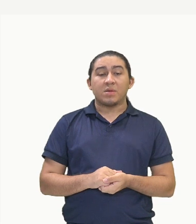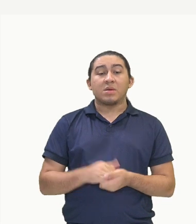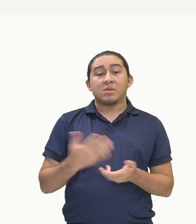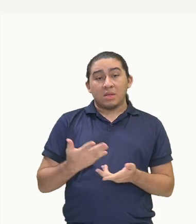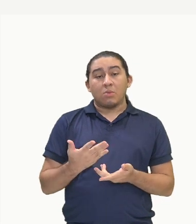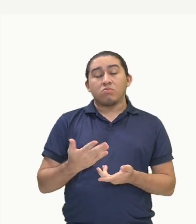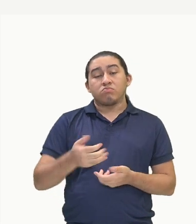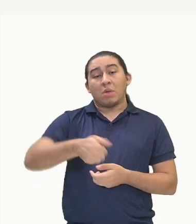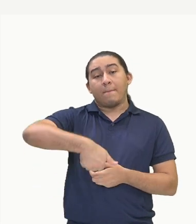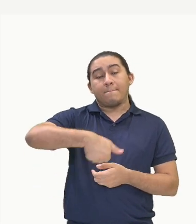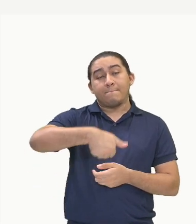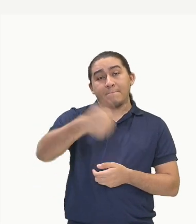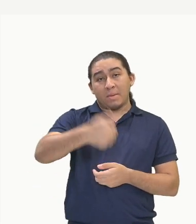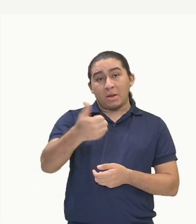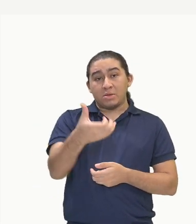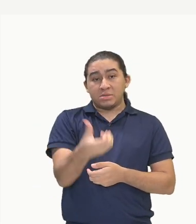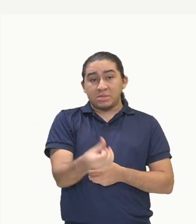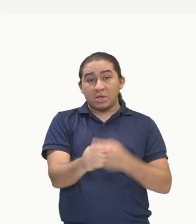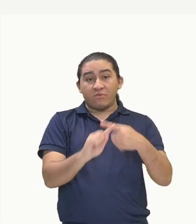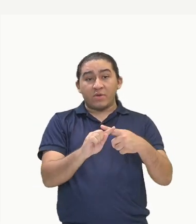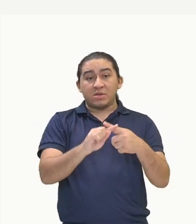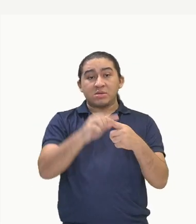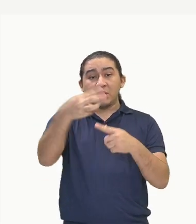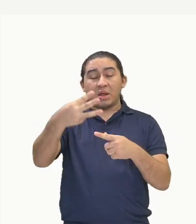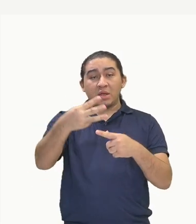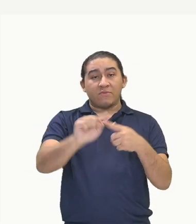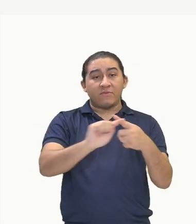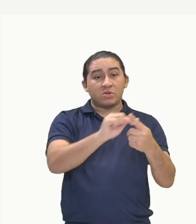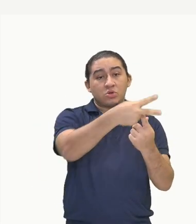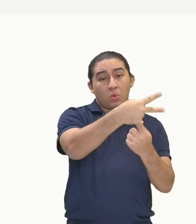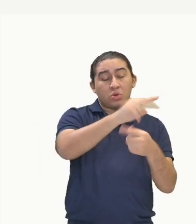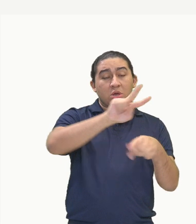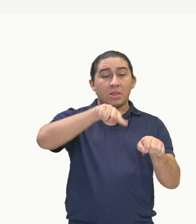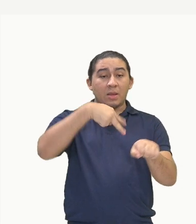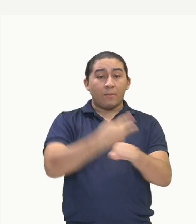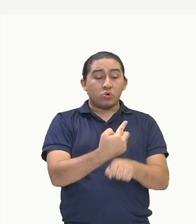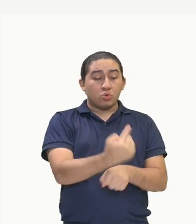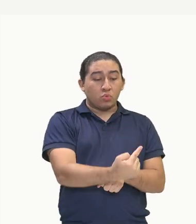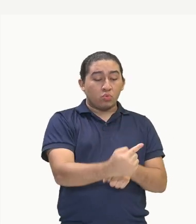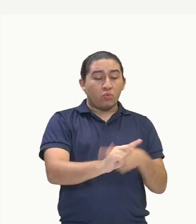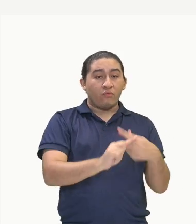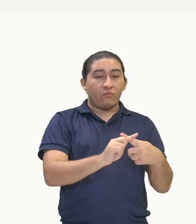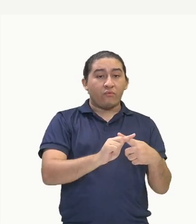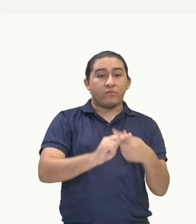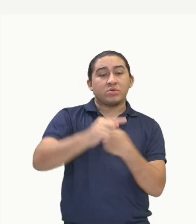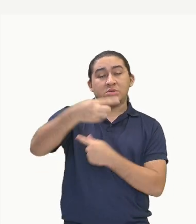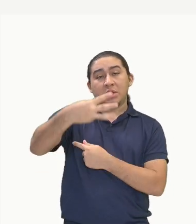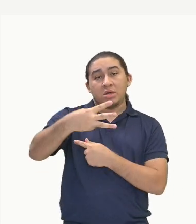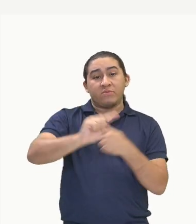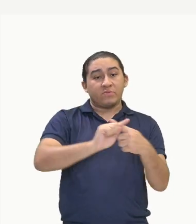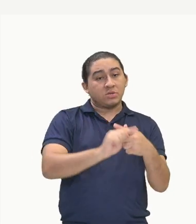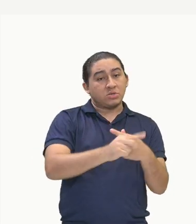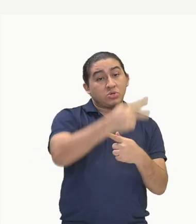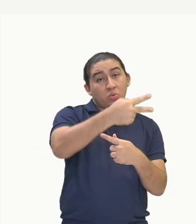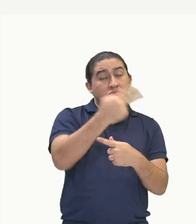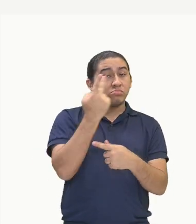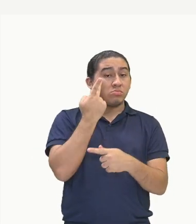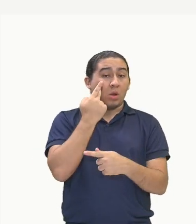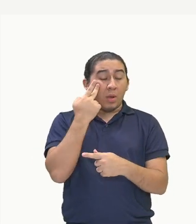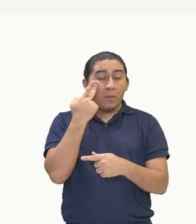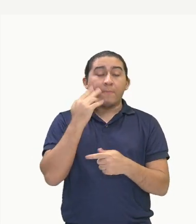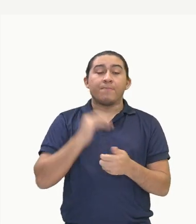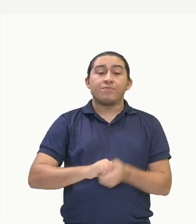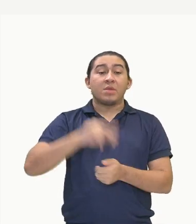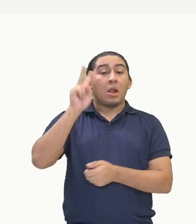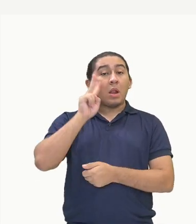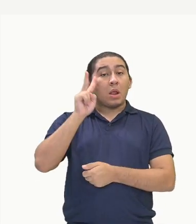depois você vai multiplicar quem? O 1 vezes 2,3 normalmente, tá certo? Lembrando que o